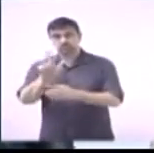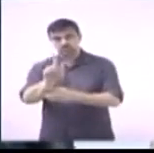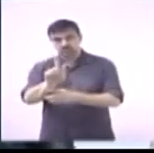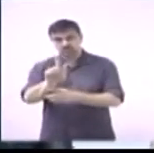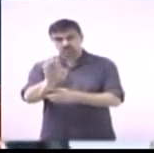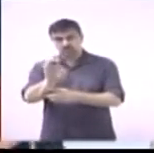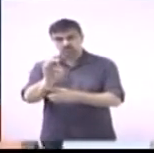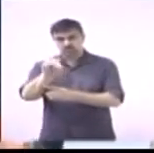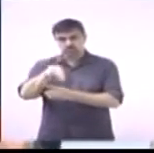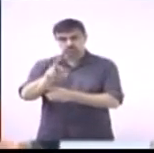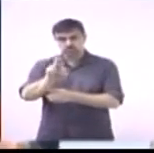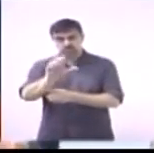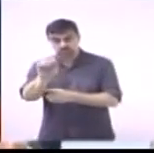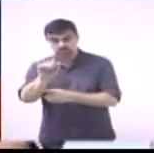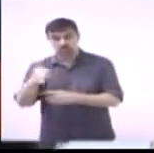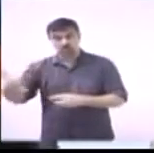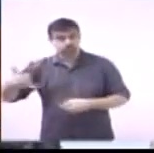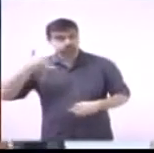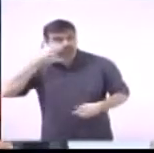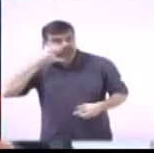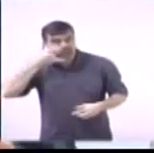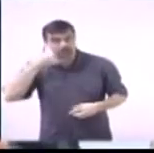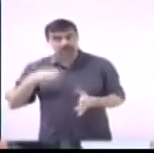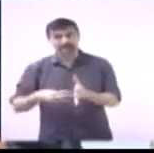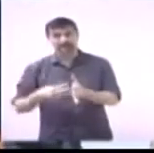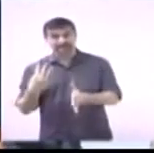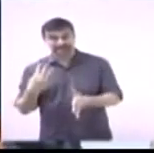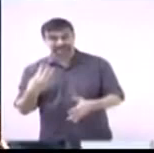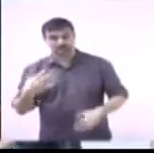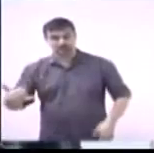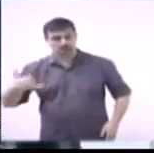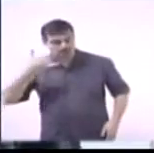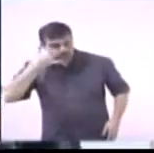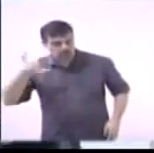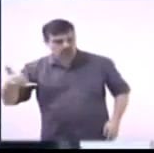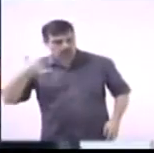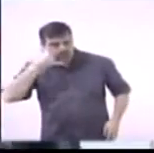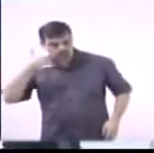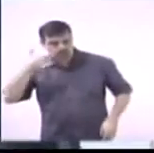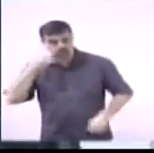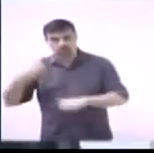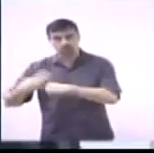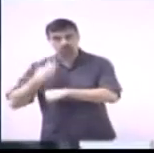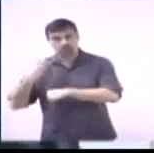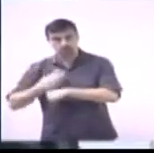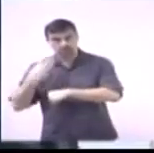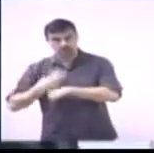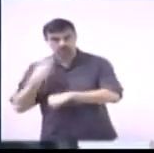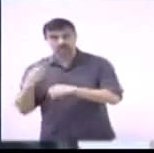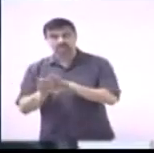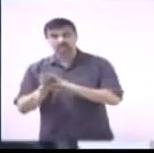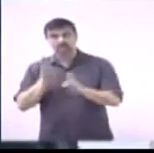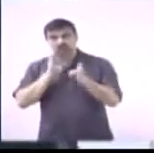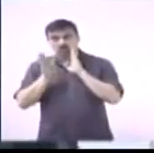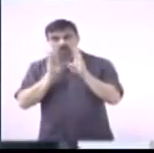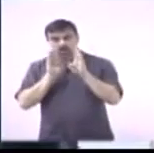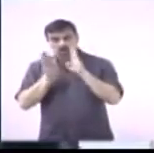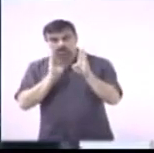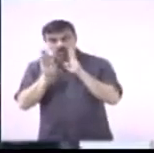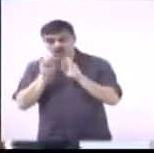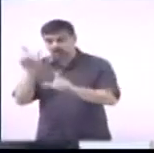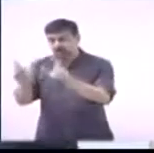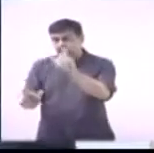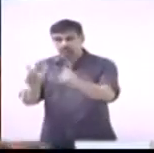recebi pelo menos 3 ligações, um sem número de WhatsApp e também no Facebook, de